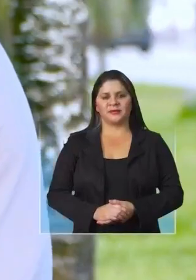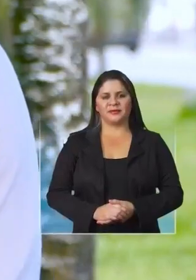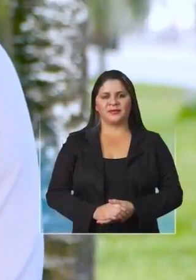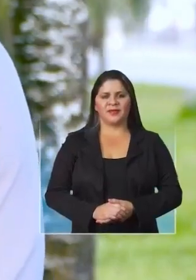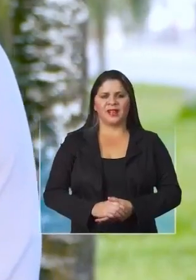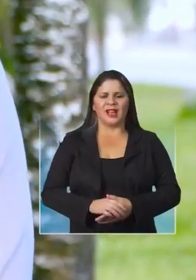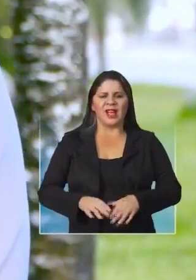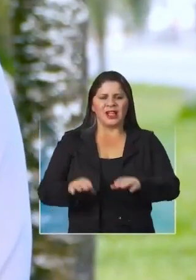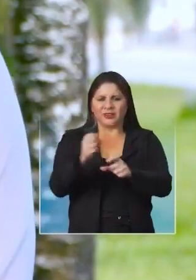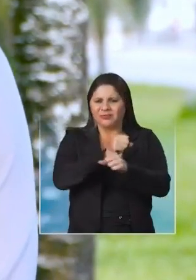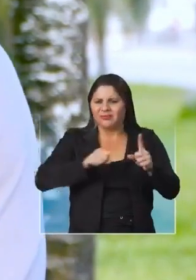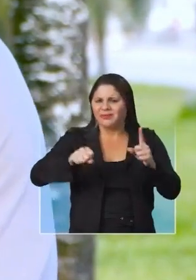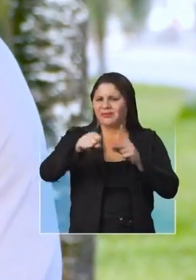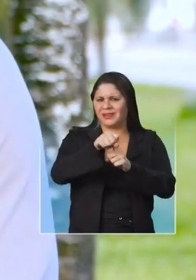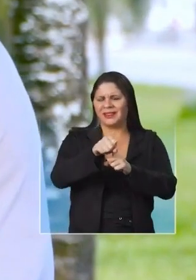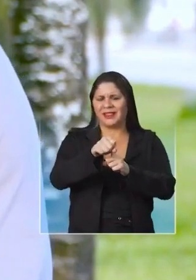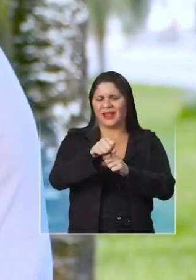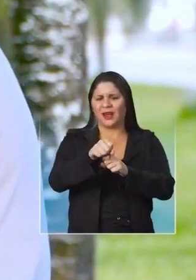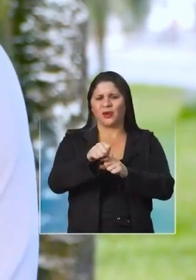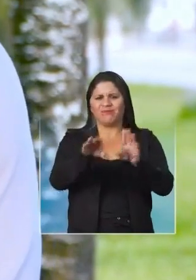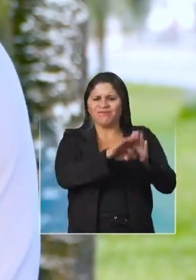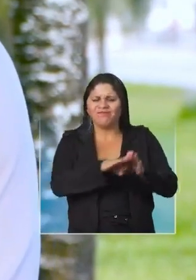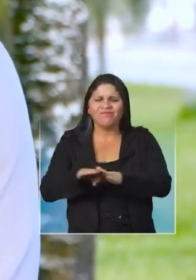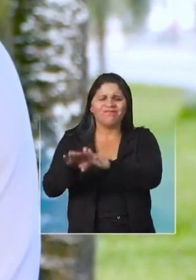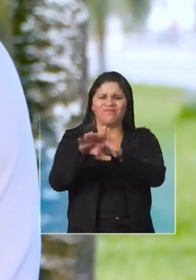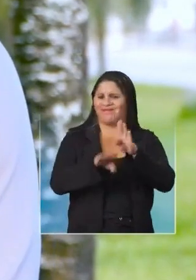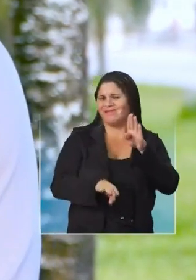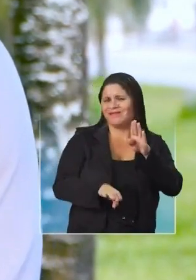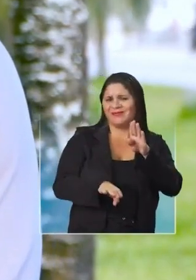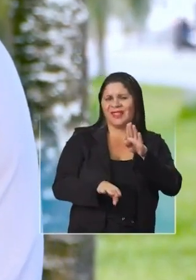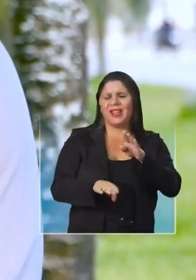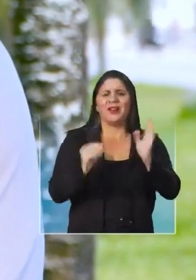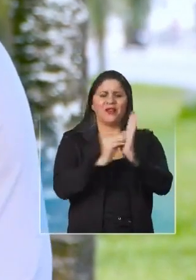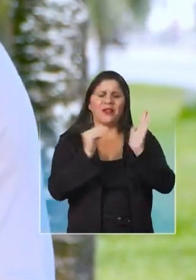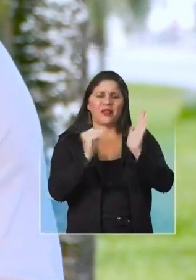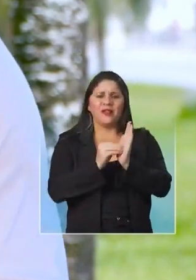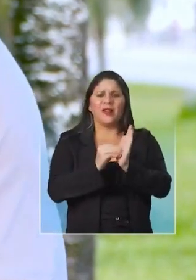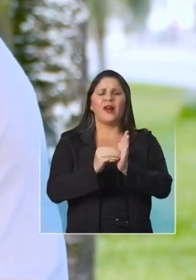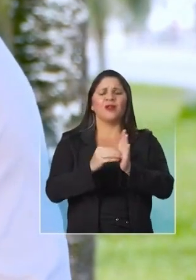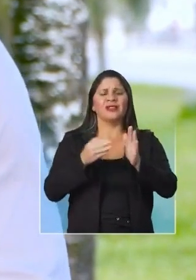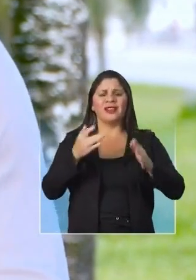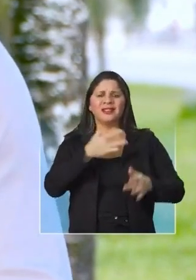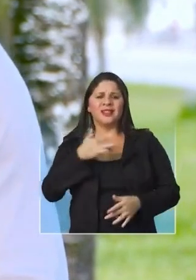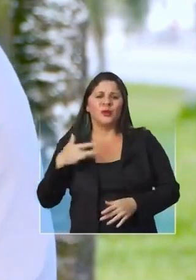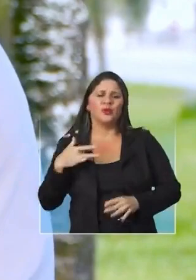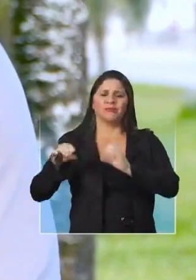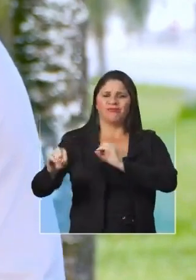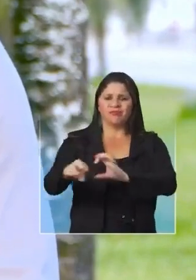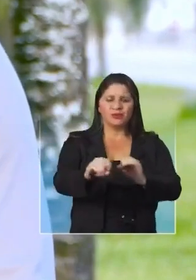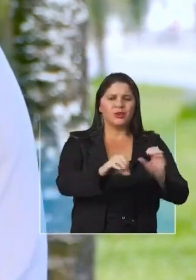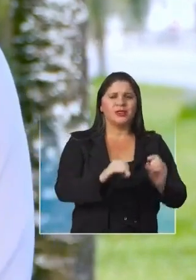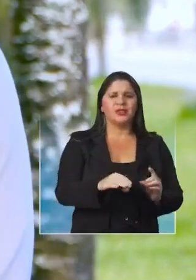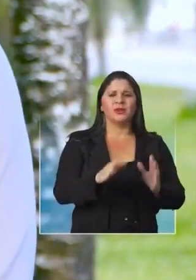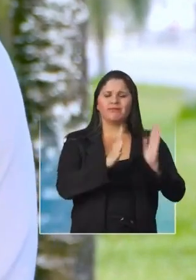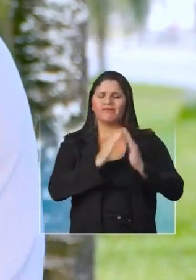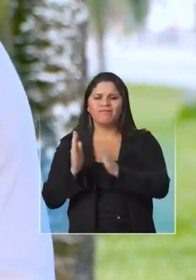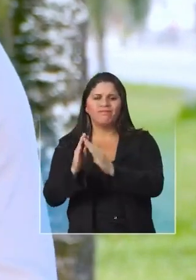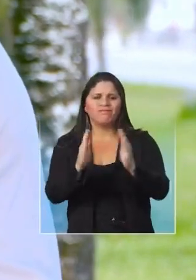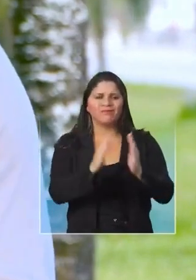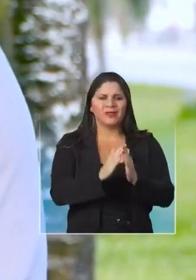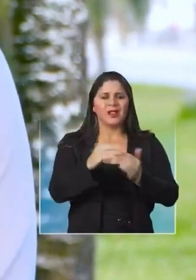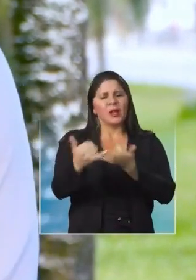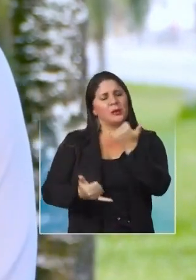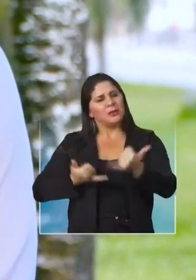Santos. Desigualdade social é falta de oportunidade. É falta de acesso à saúde, à educação, à habitação,